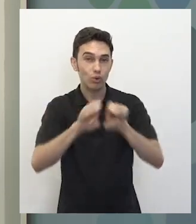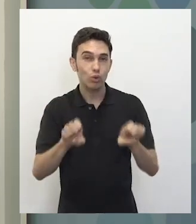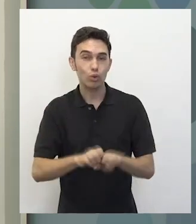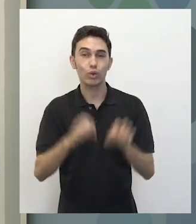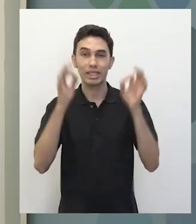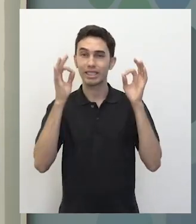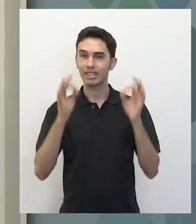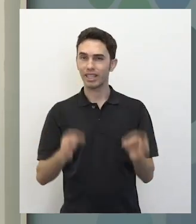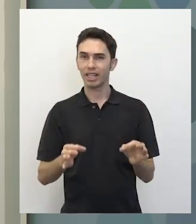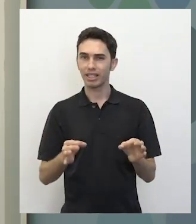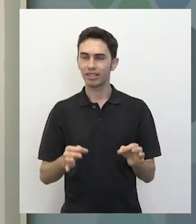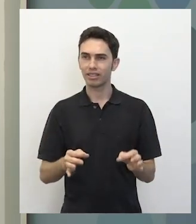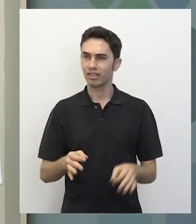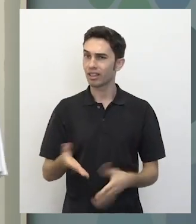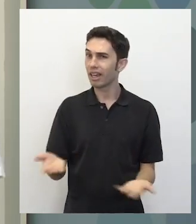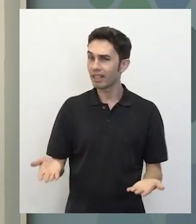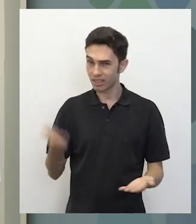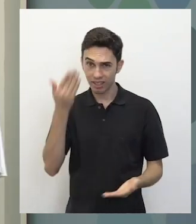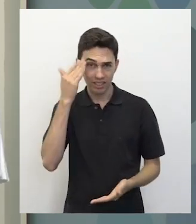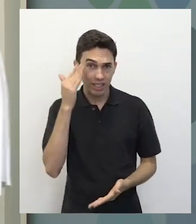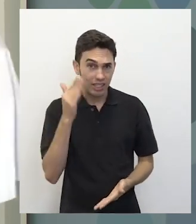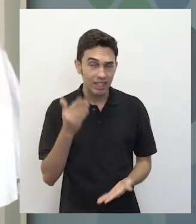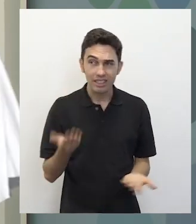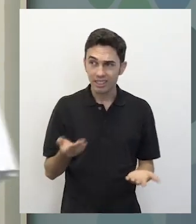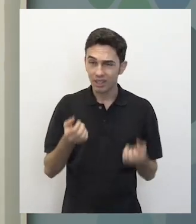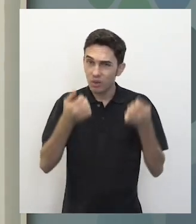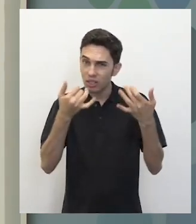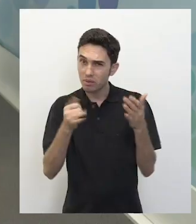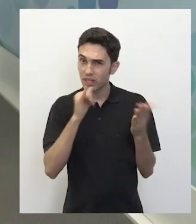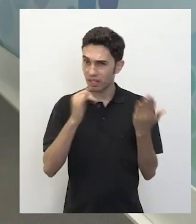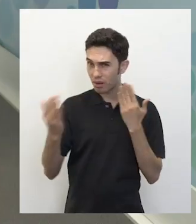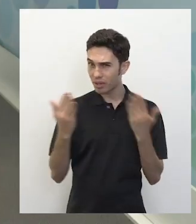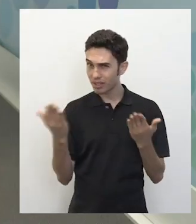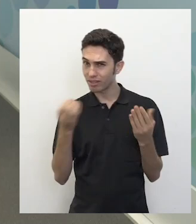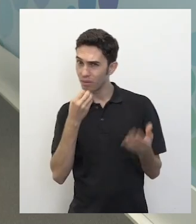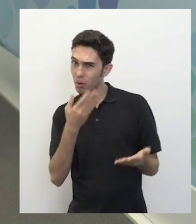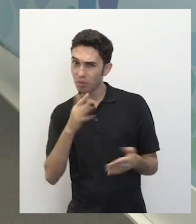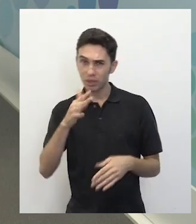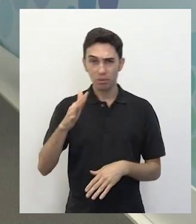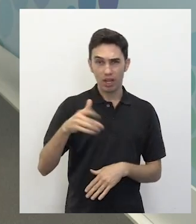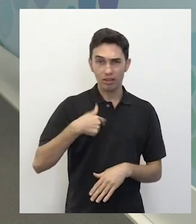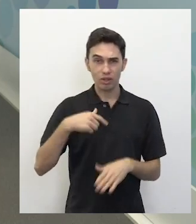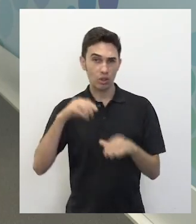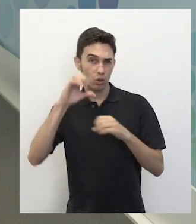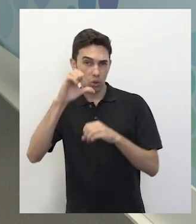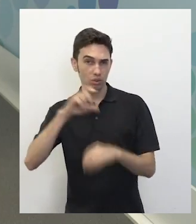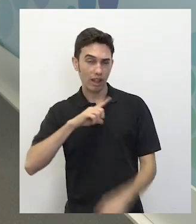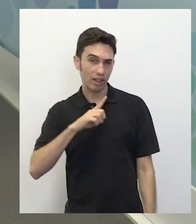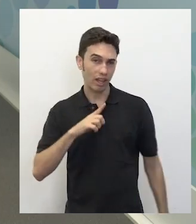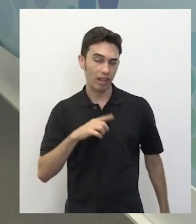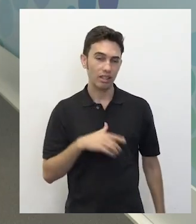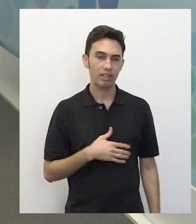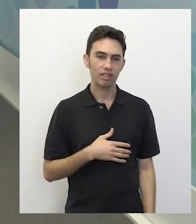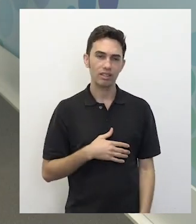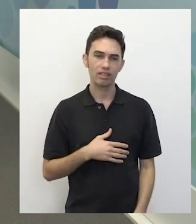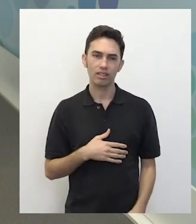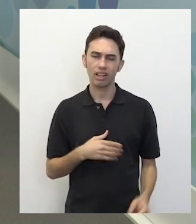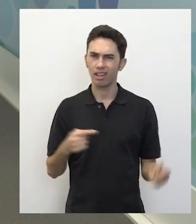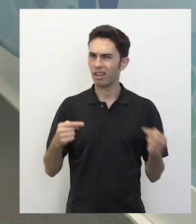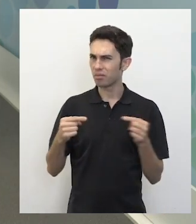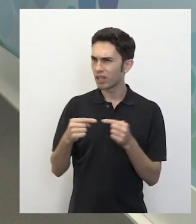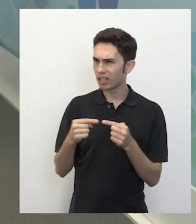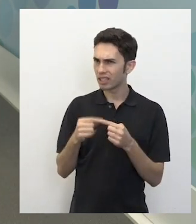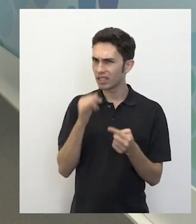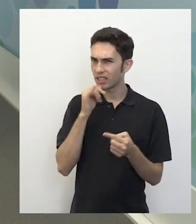será que vocês entenderam com essa explicação assim, mais ou menos? Ficou tudo bem? Tem alguma dúvida? Tem alguma coisa a ver com aquela questão